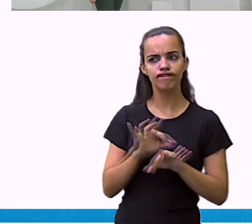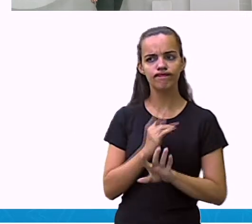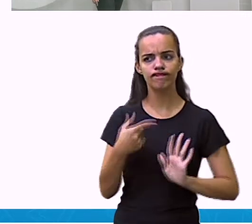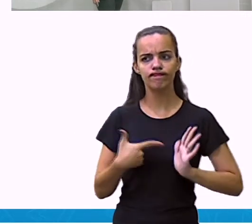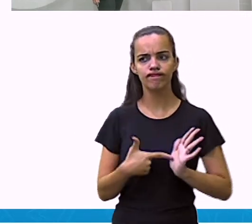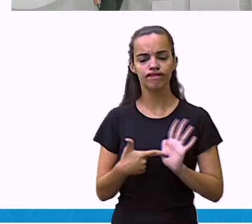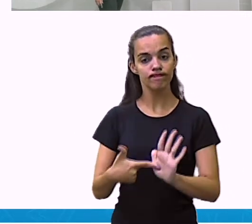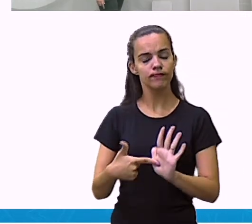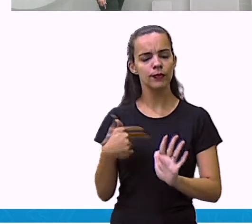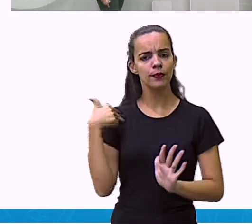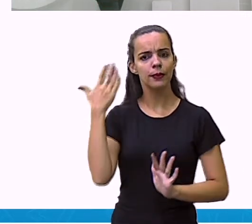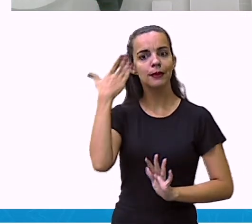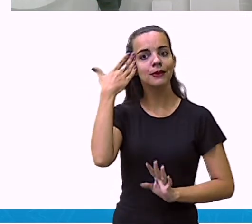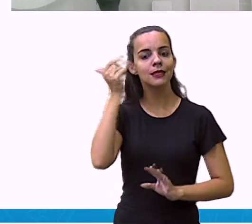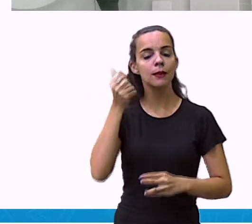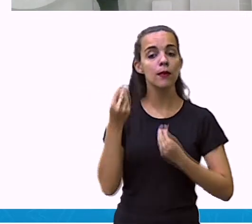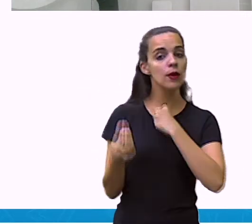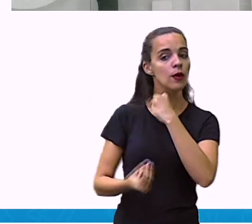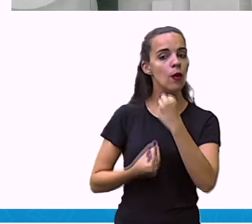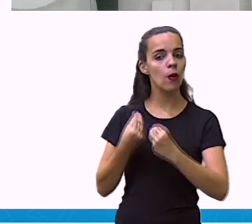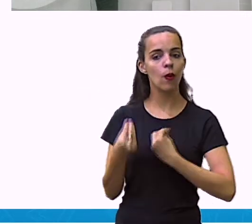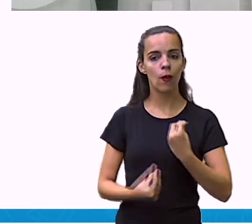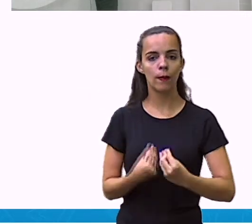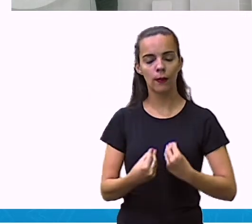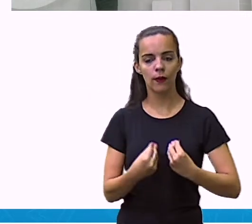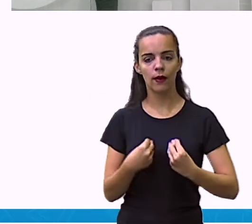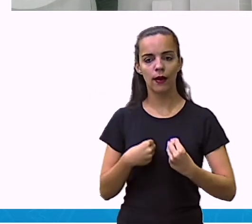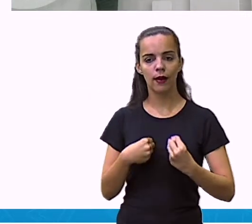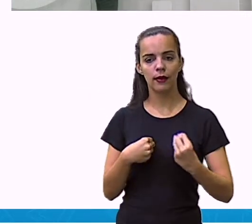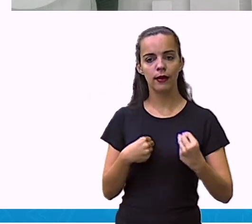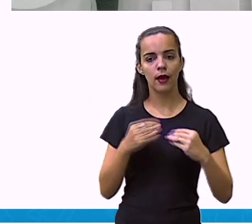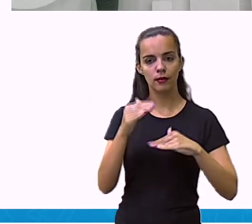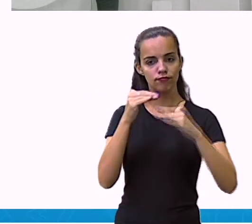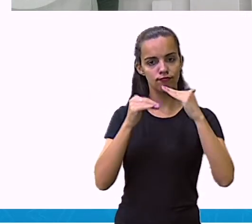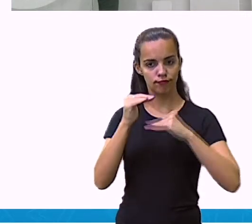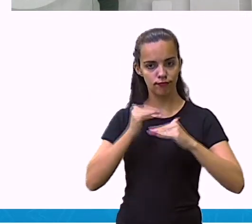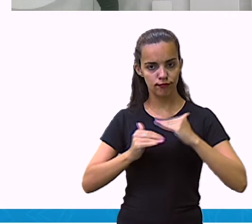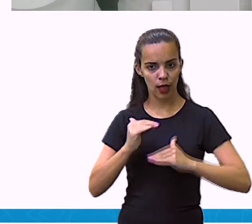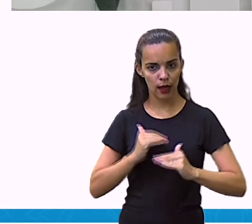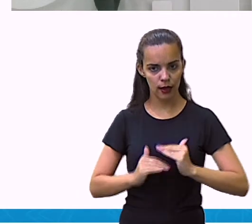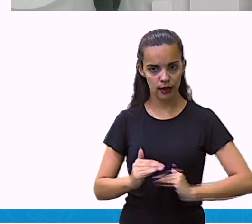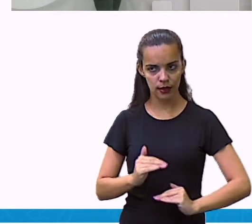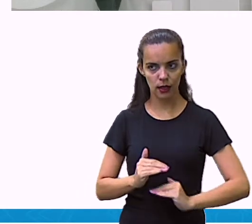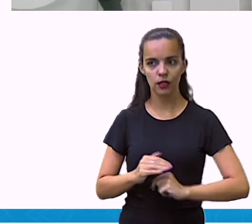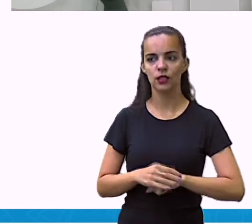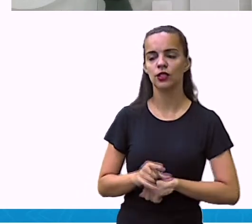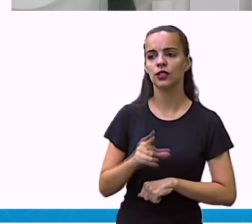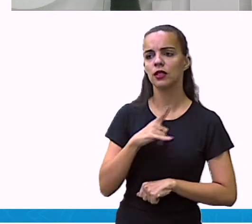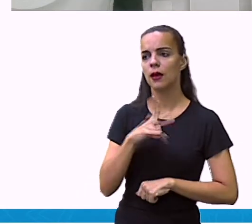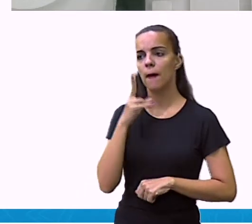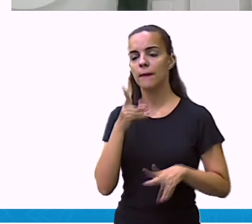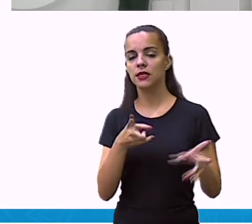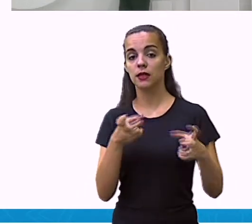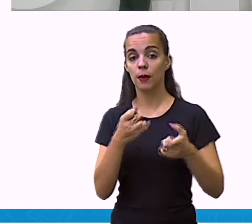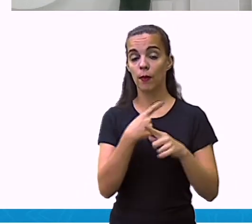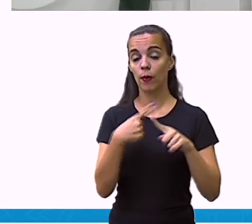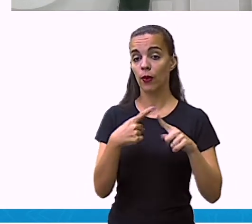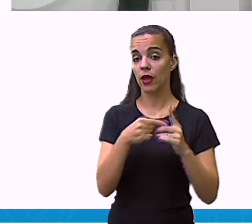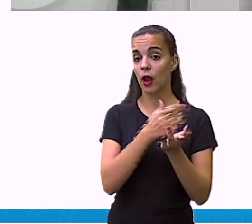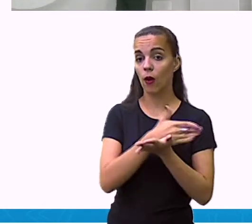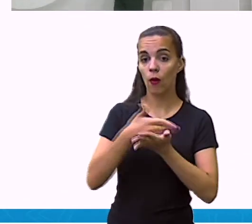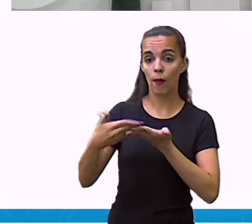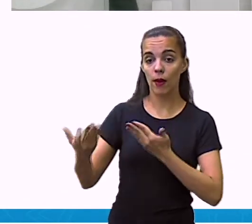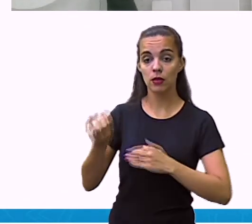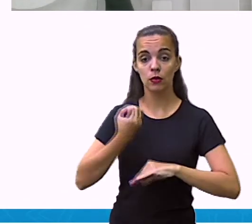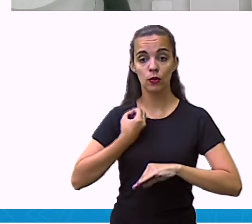sequência em ordem decrescente? Vamos olhar o primeiro número. O primeiro número é 12 e o último é